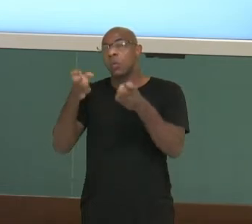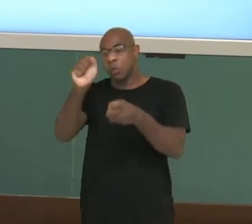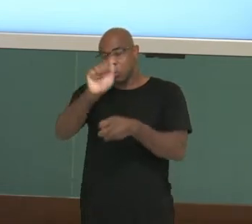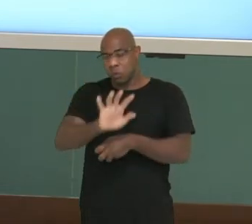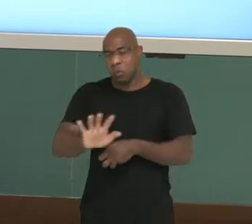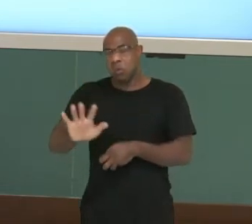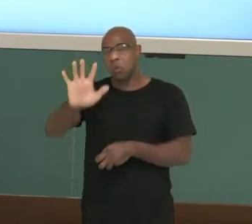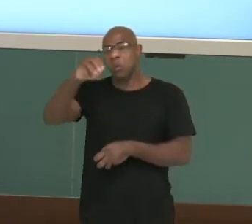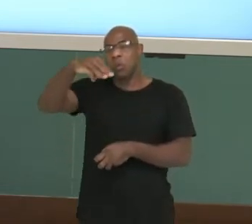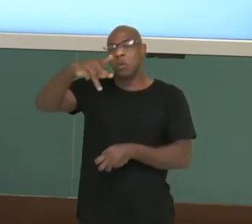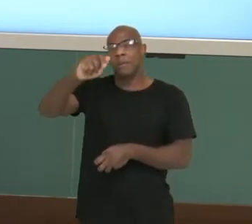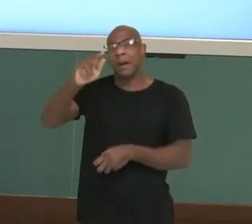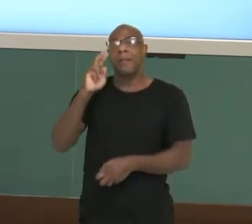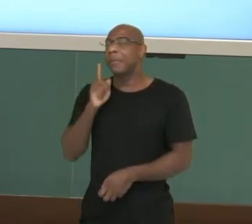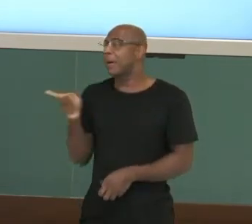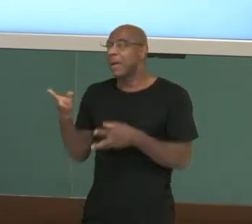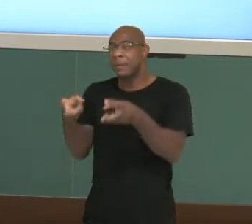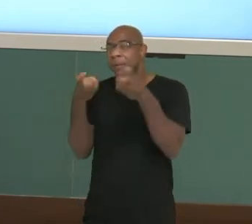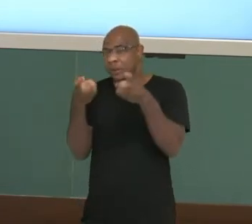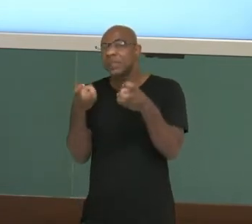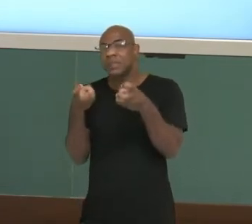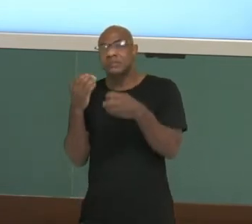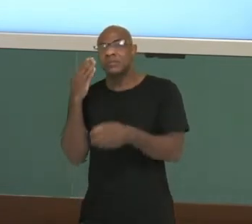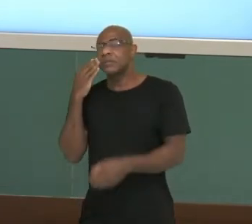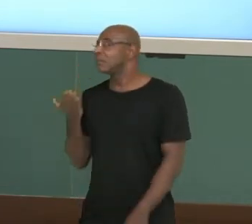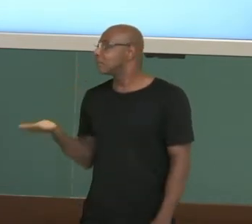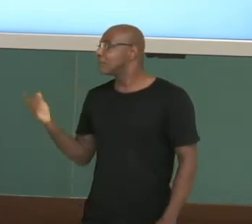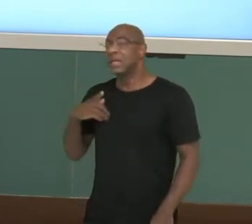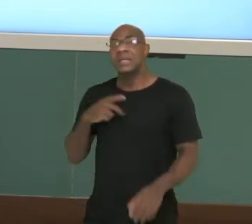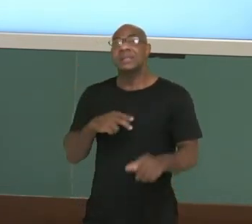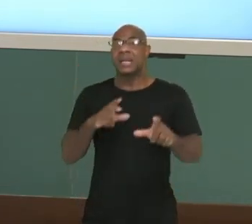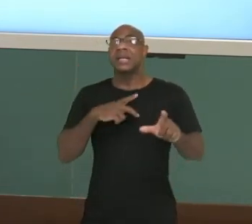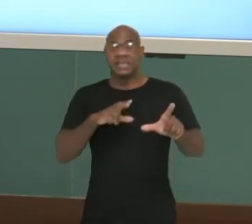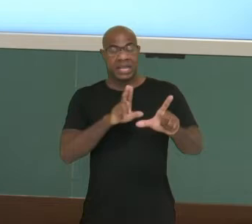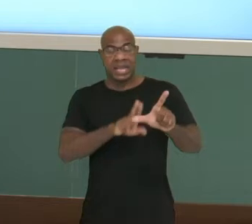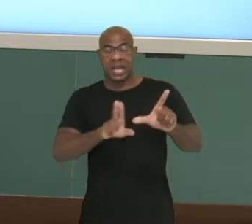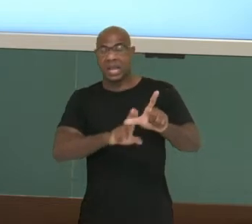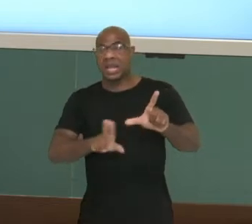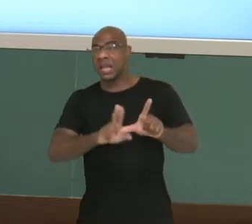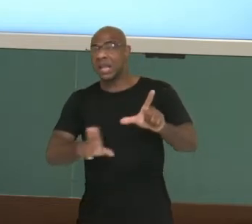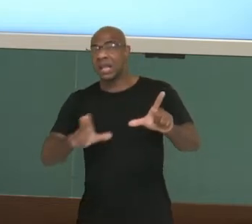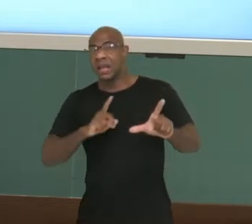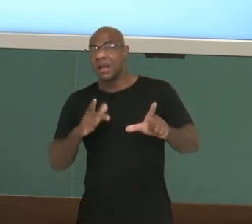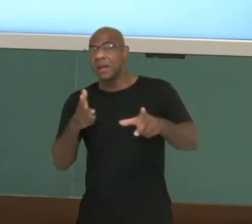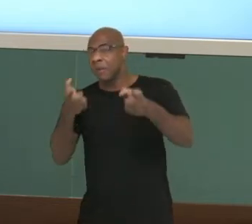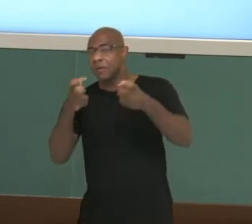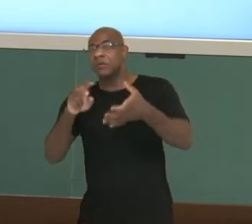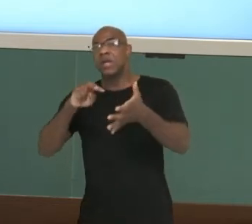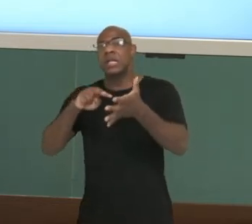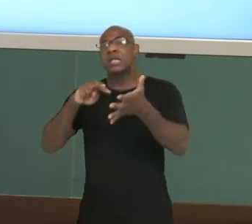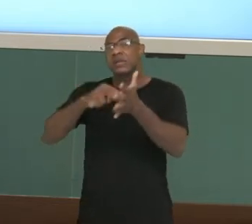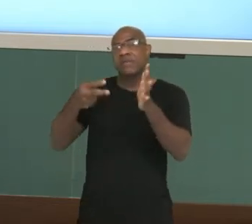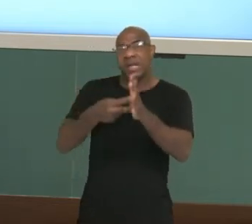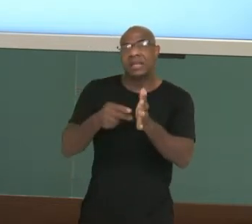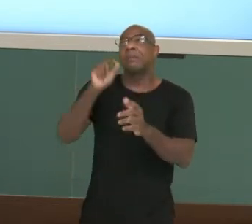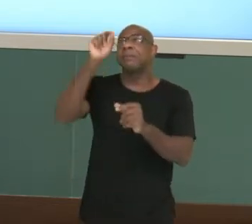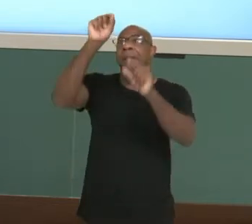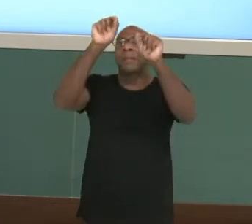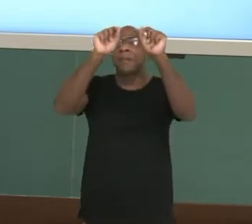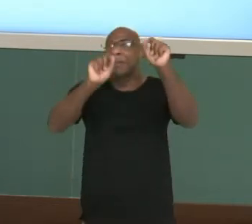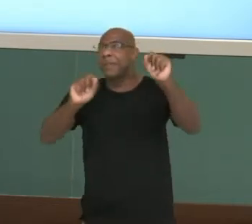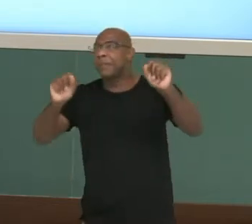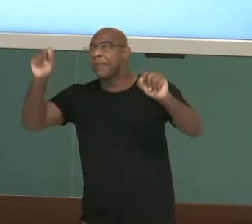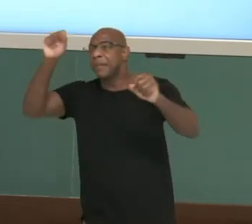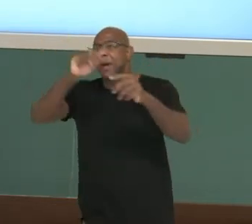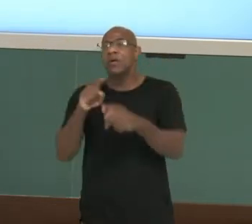isso é importante que você observe que esse mapa dispõe de uma legenda, que trará para nós o significado dos símbolos empregados no mapa. Então, quando